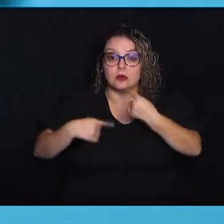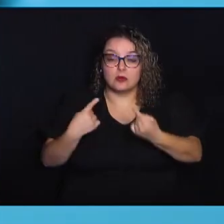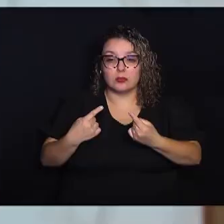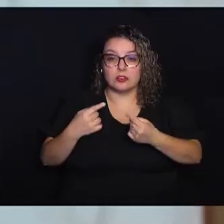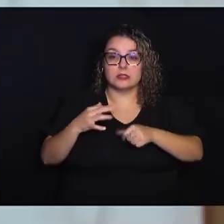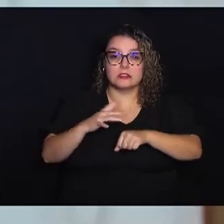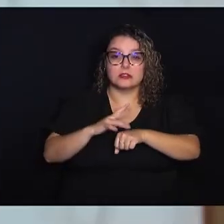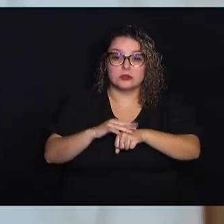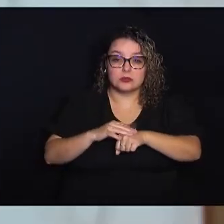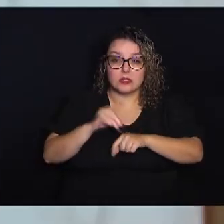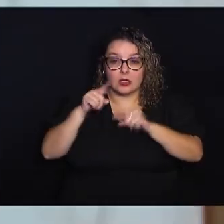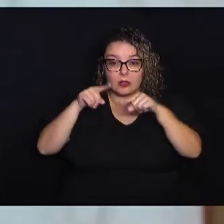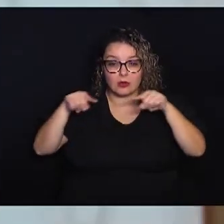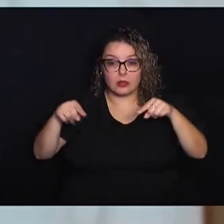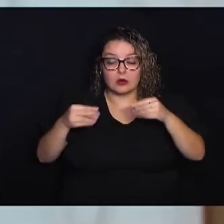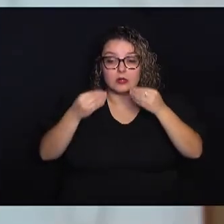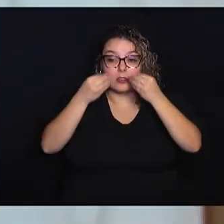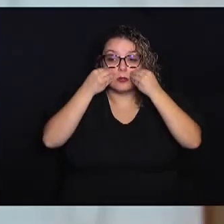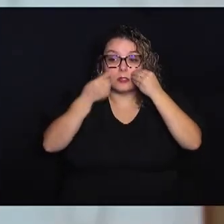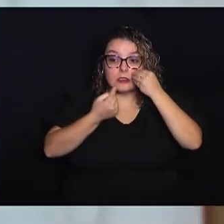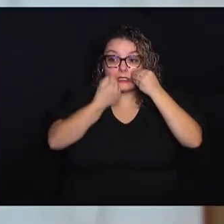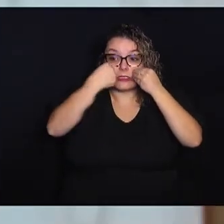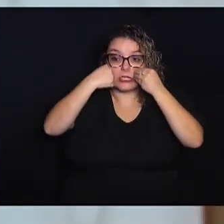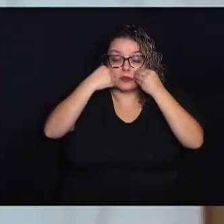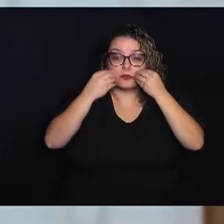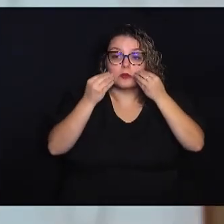comorbidades, outras alterações dentro do nariz que podem